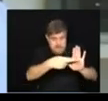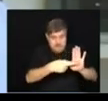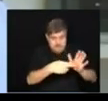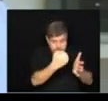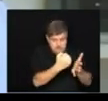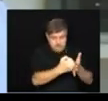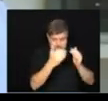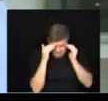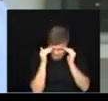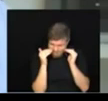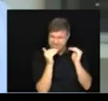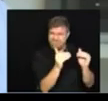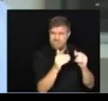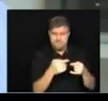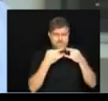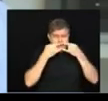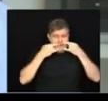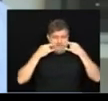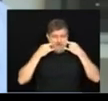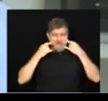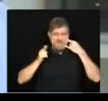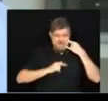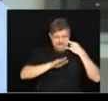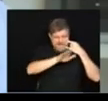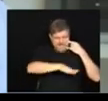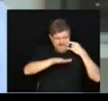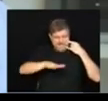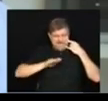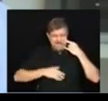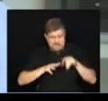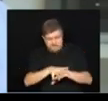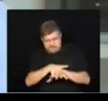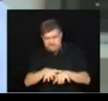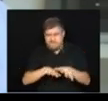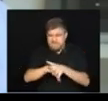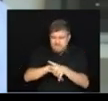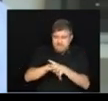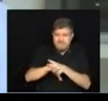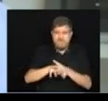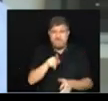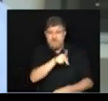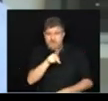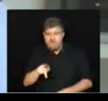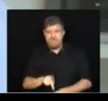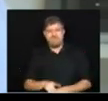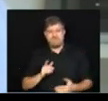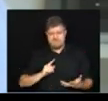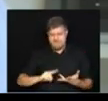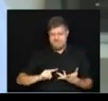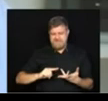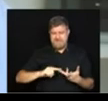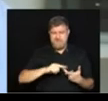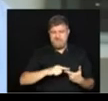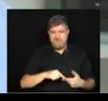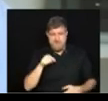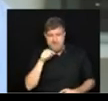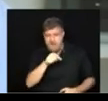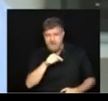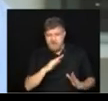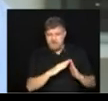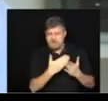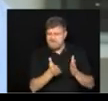protocolo de uso de máscara das crianças, higienização, dos professores, enfim, que tudo isso